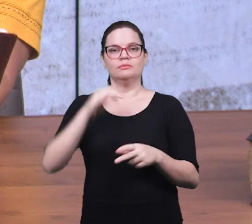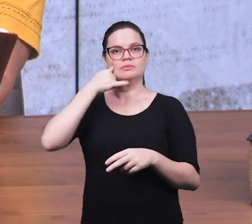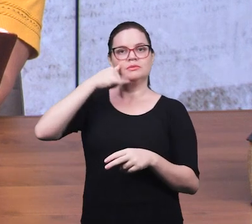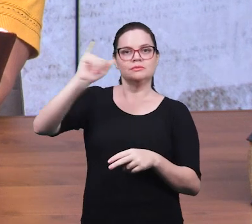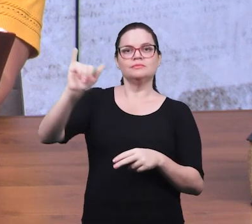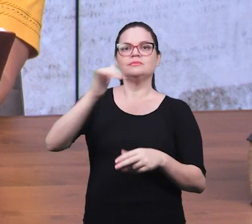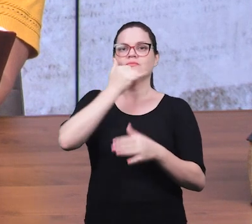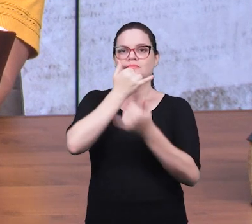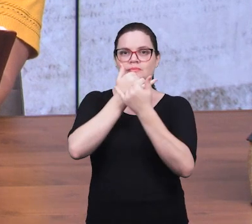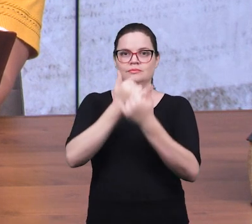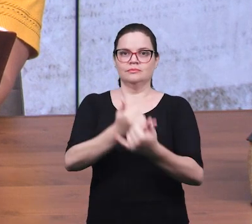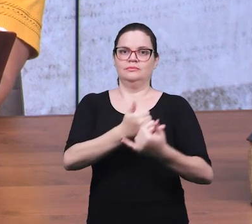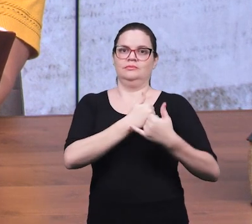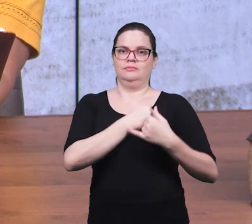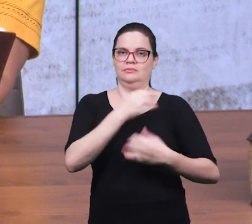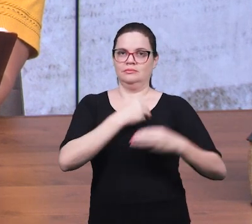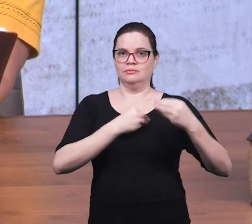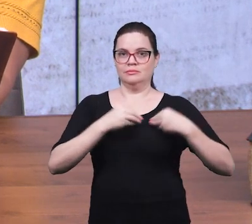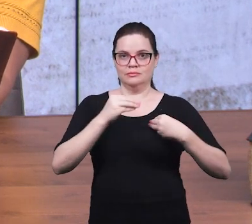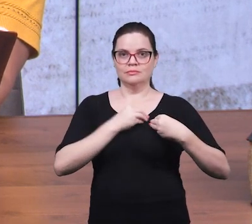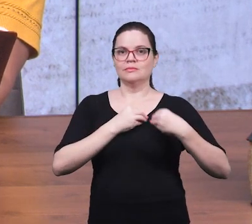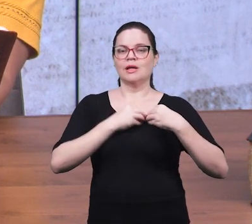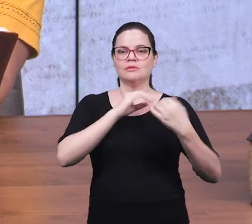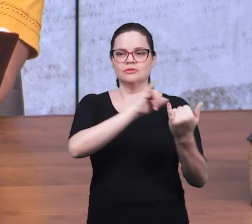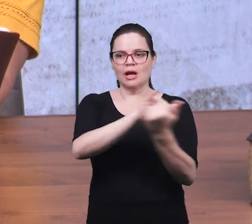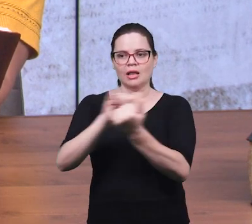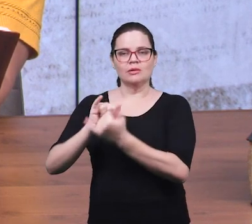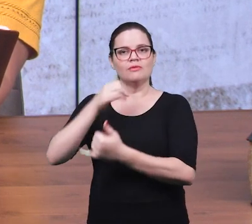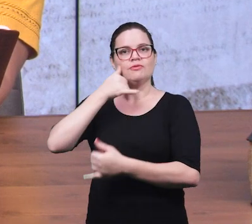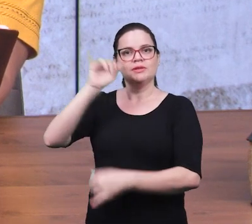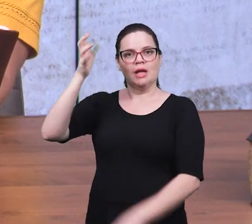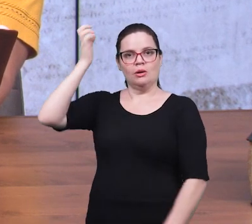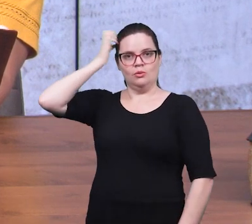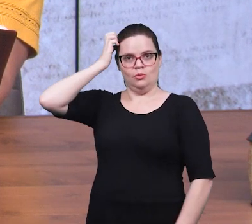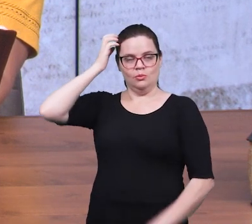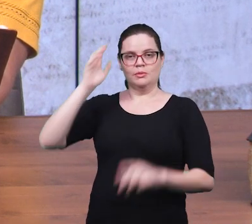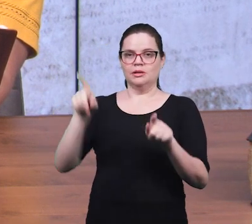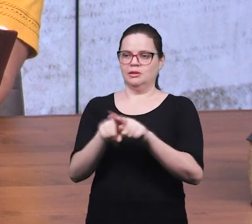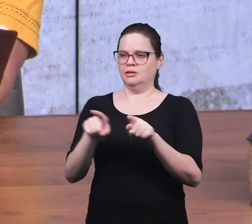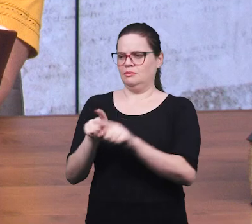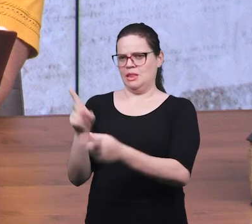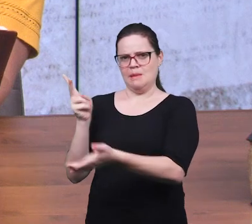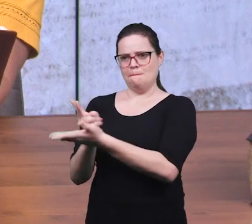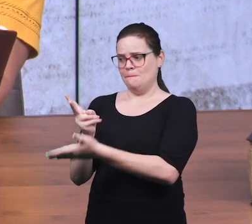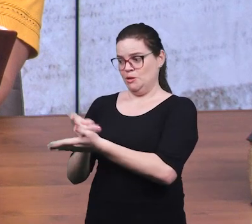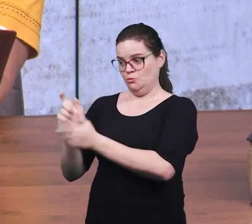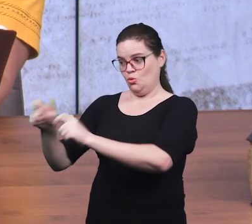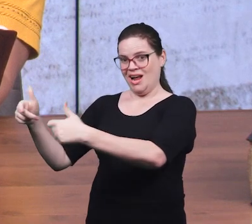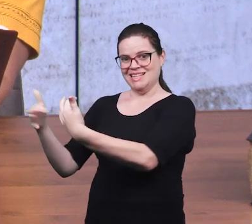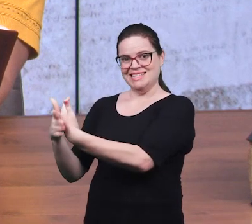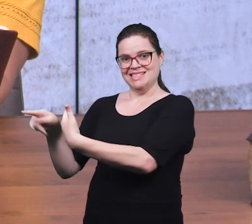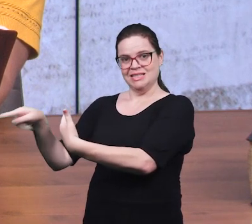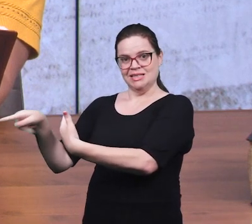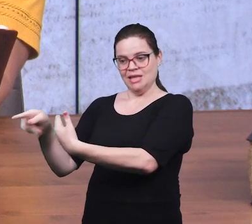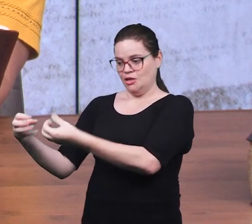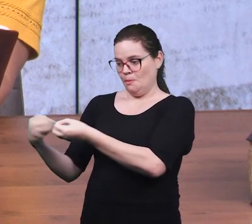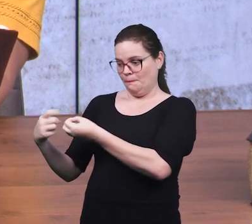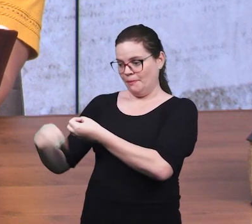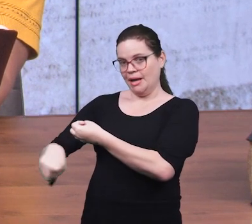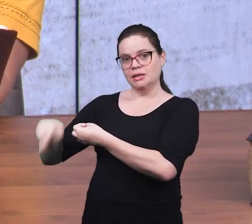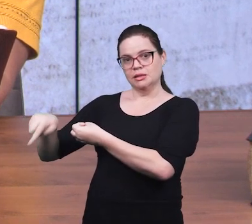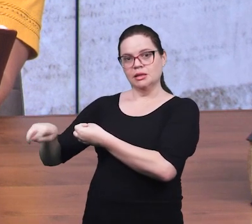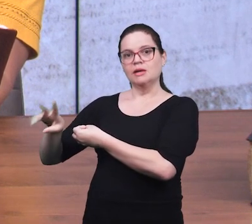e toda a ferida. E todos os anciãos da mesma cidade, mais chegados ao